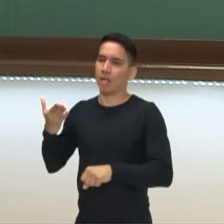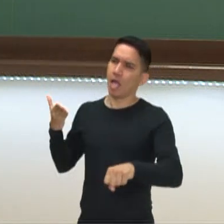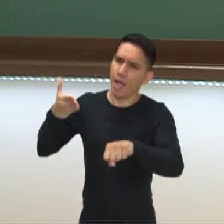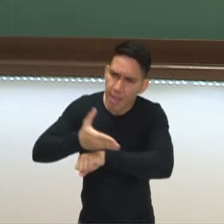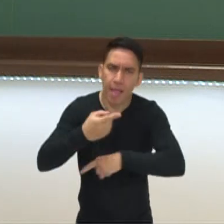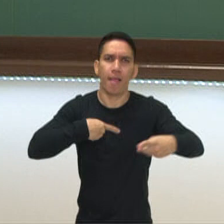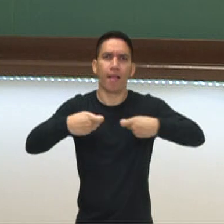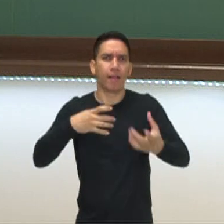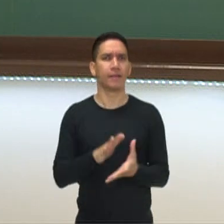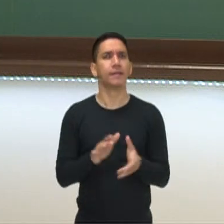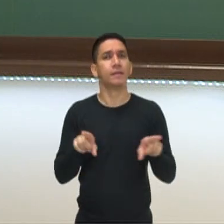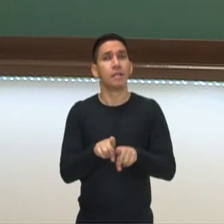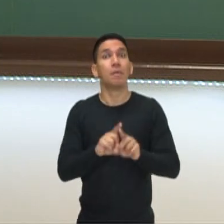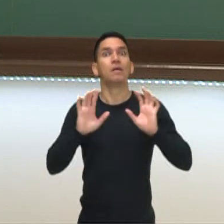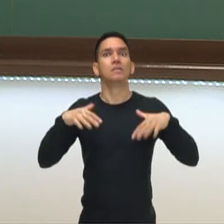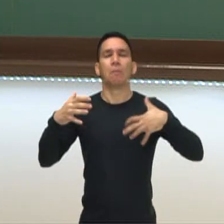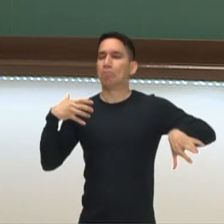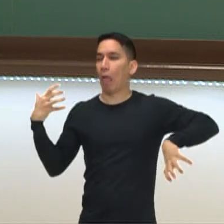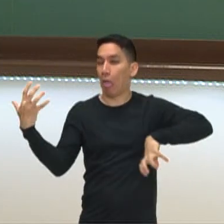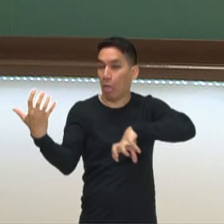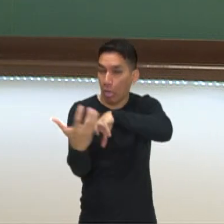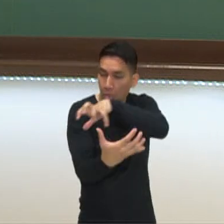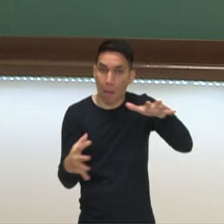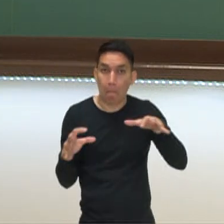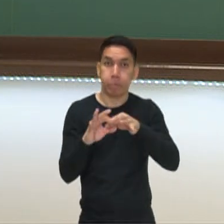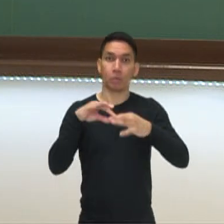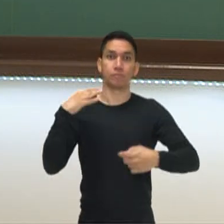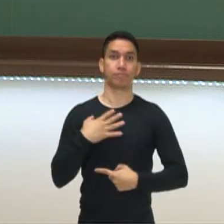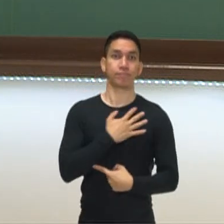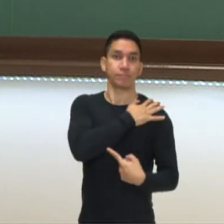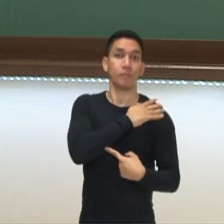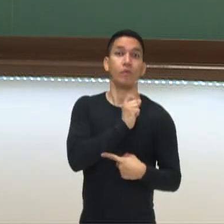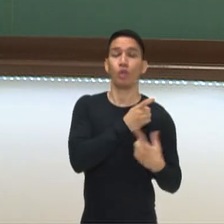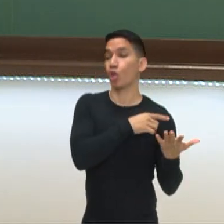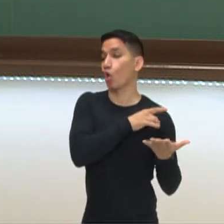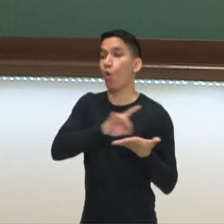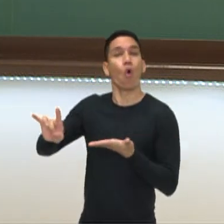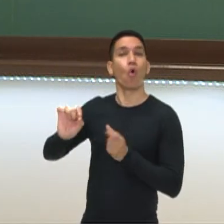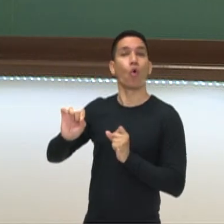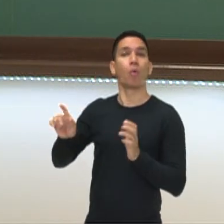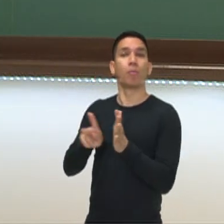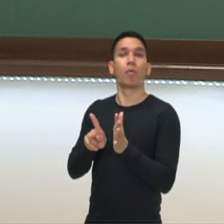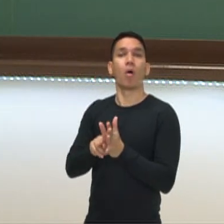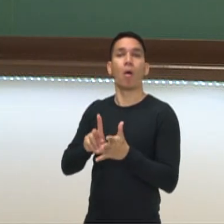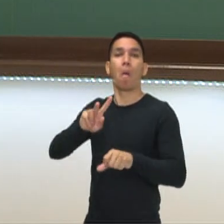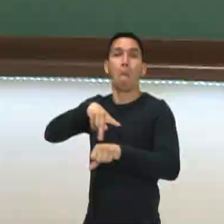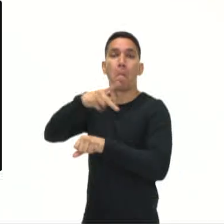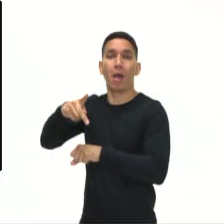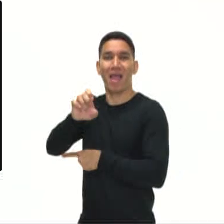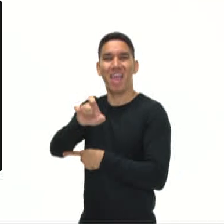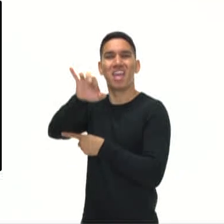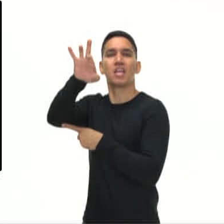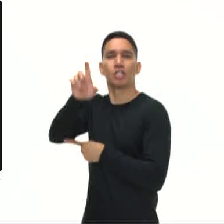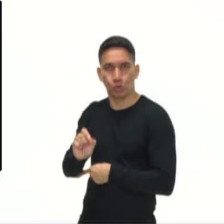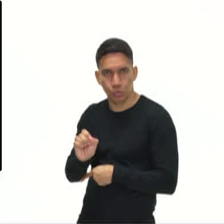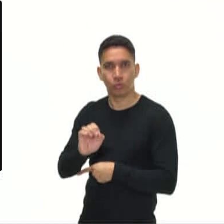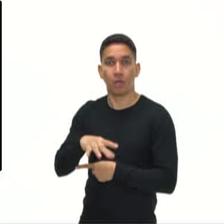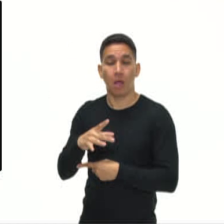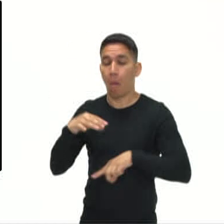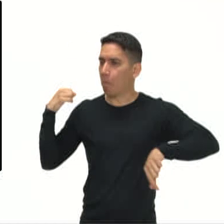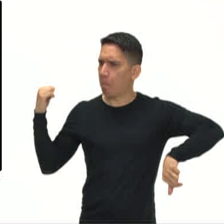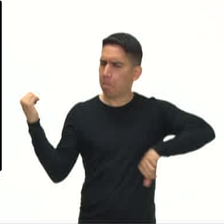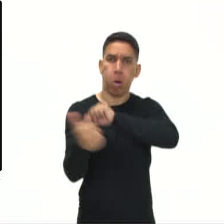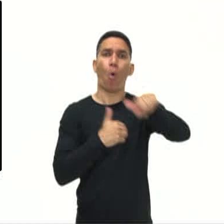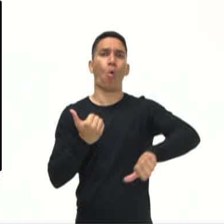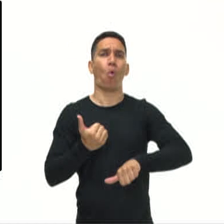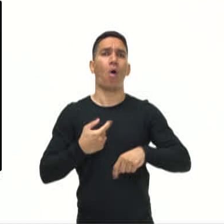entra na guerra. E aí nós temos uma grande aliança militar para combater os países do Eixo. Tá? Isso mudou o rumo da guerra, que até